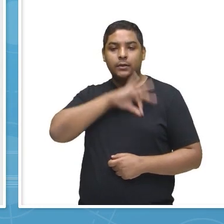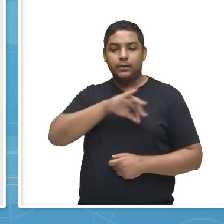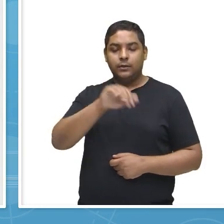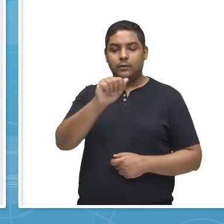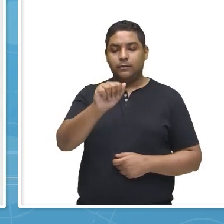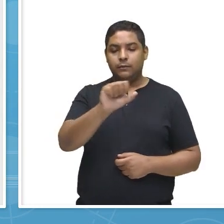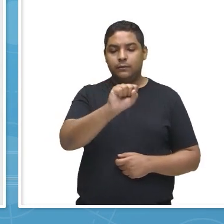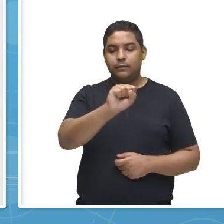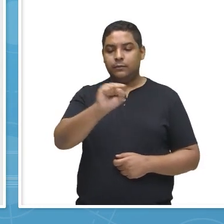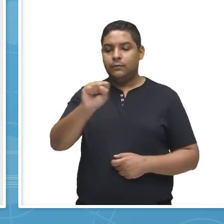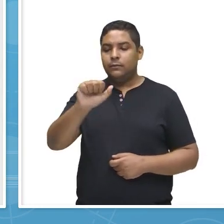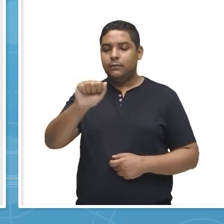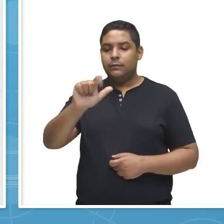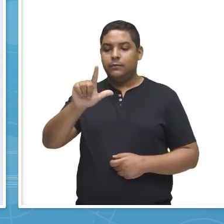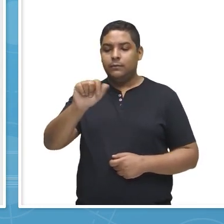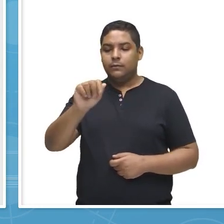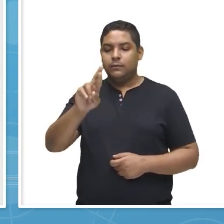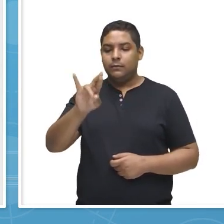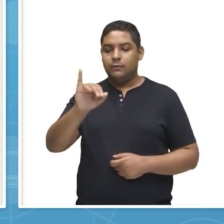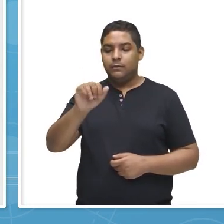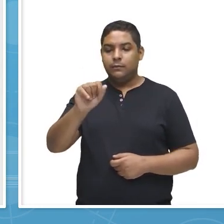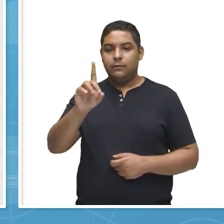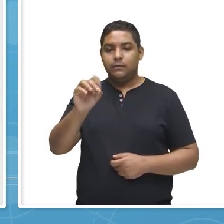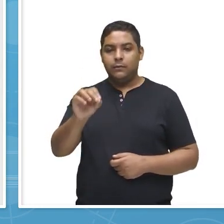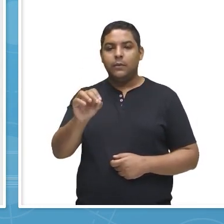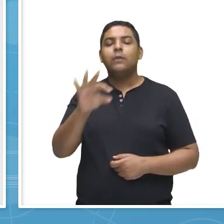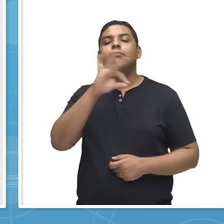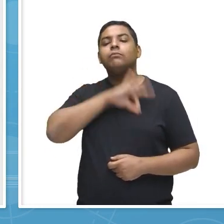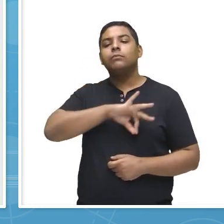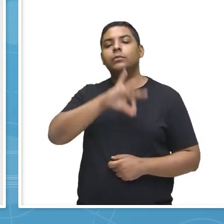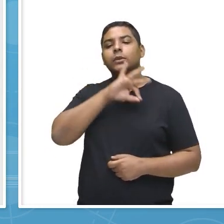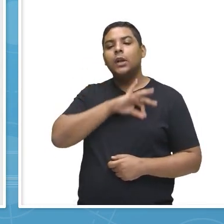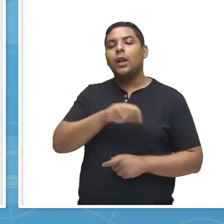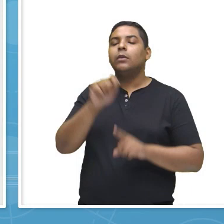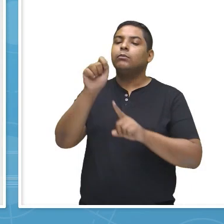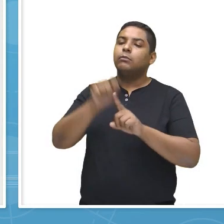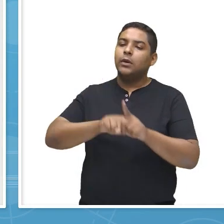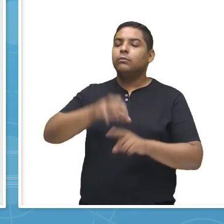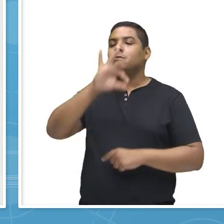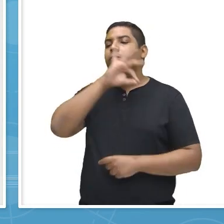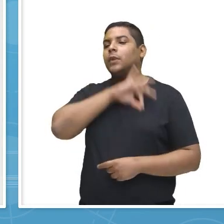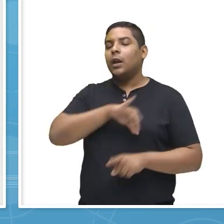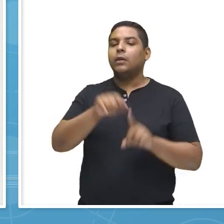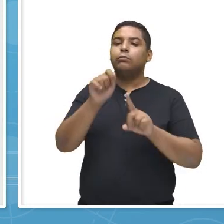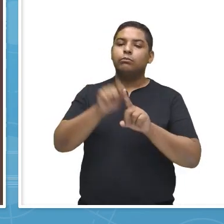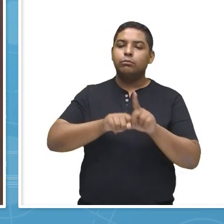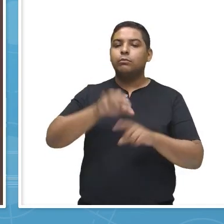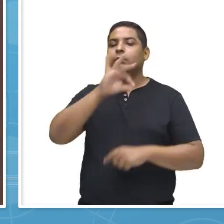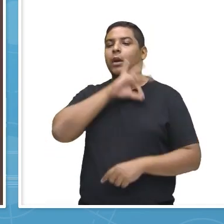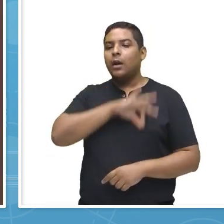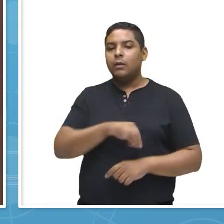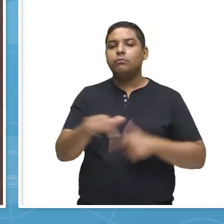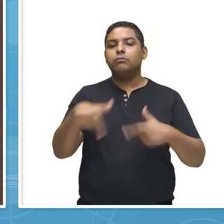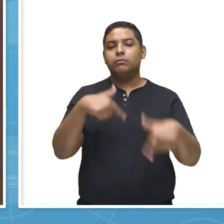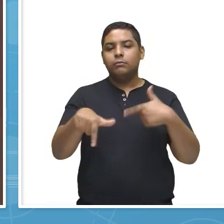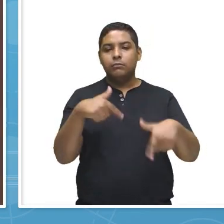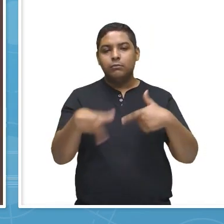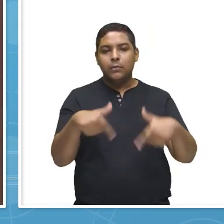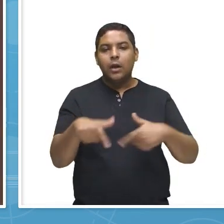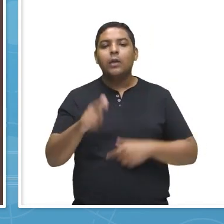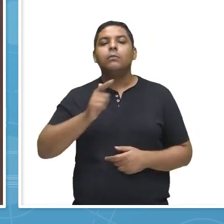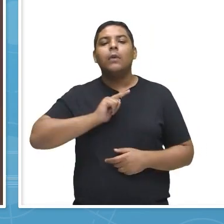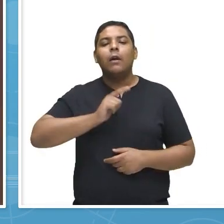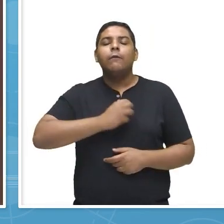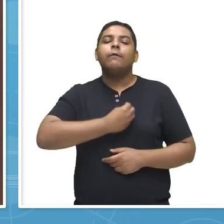assalariado. Ele vai vender a sua força de trabalho, tá? Para conseguir se